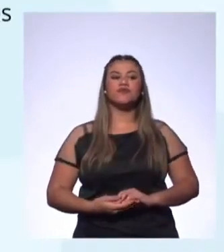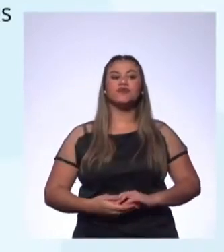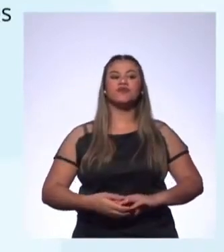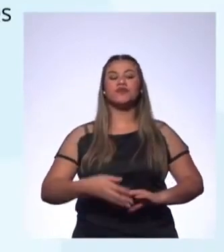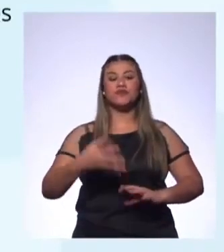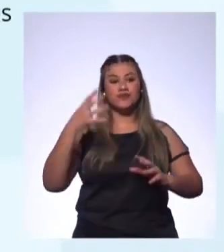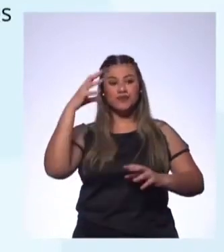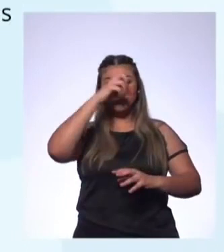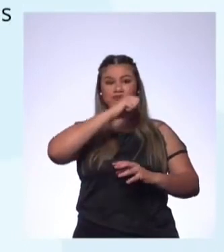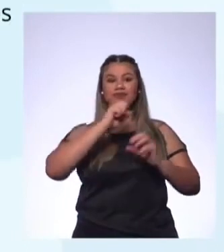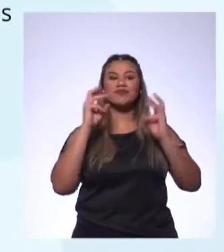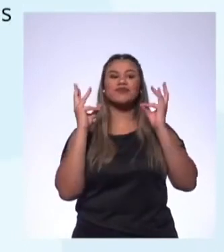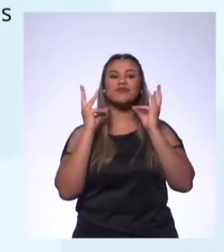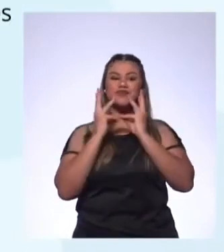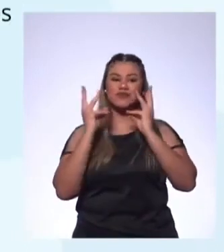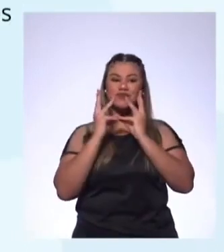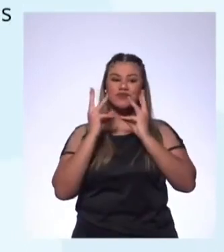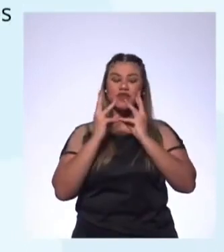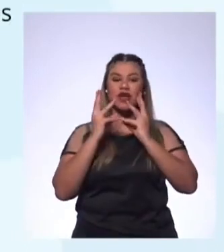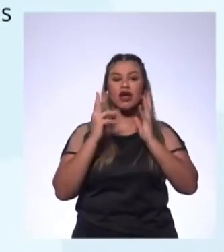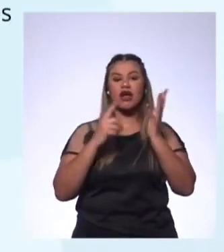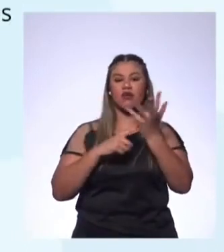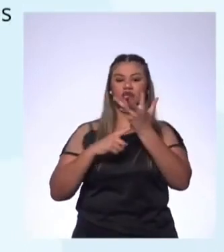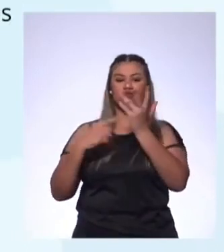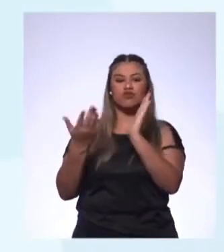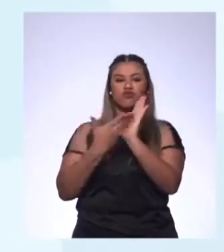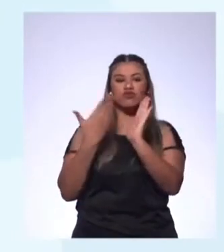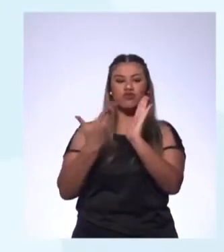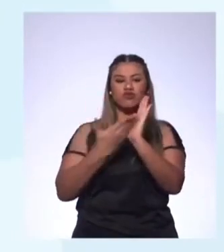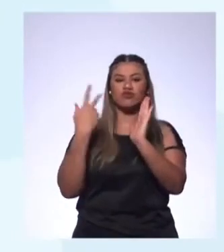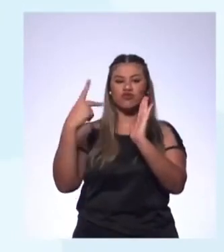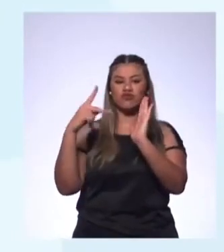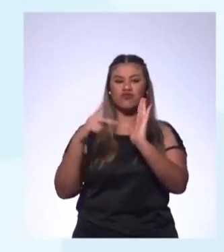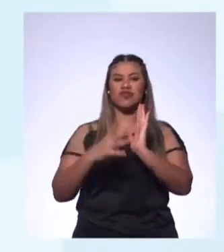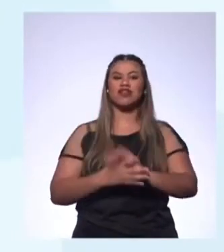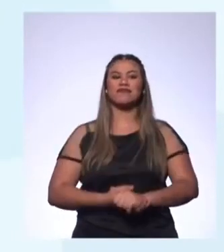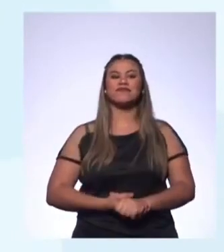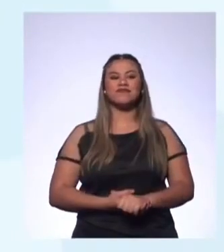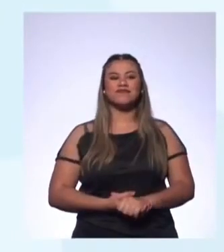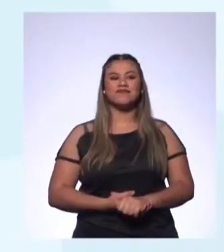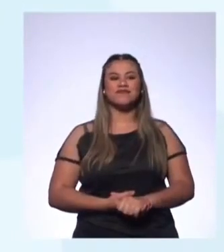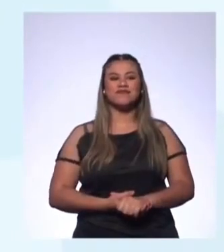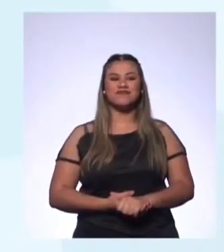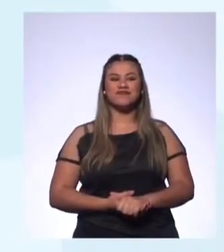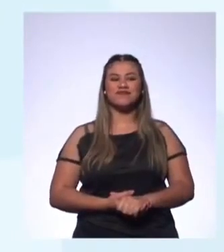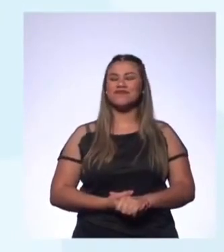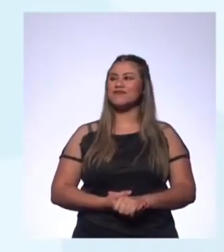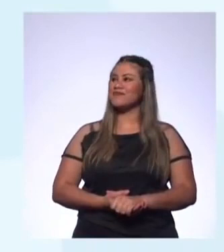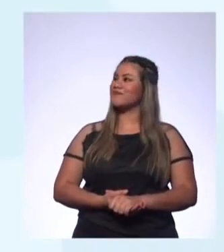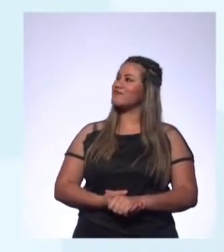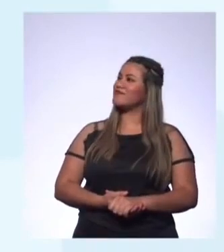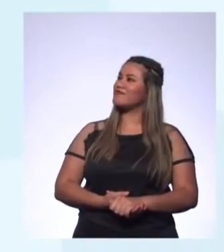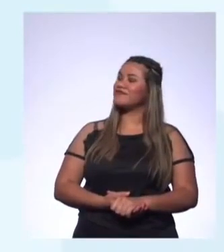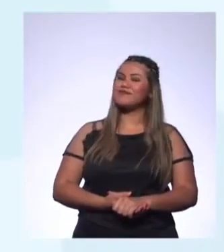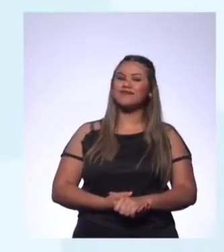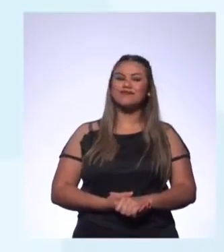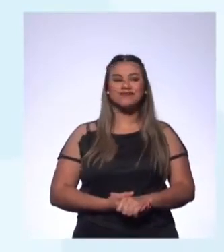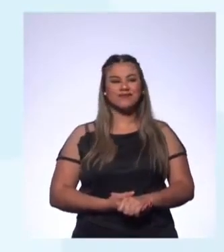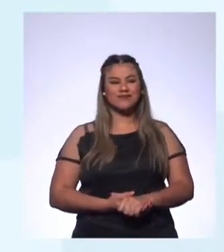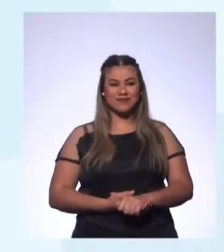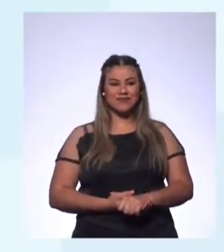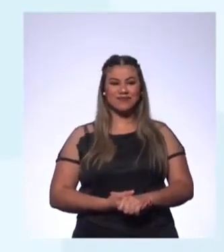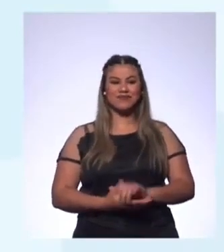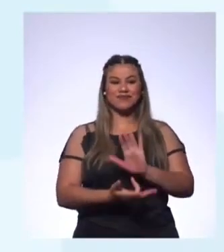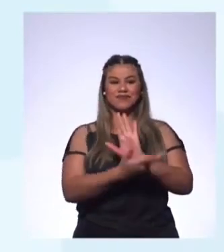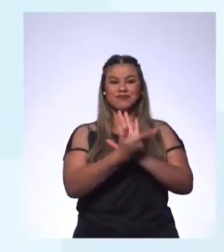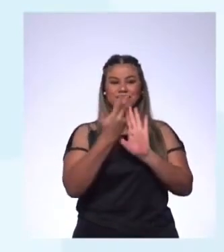Conhecemos Shakespeare e uma de suas grandes obras. Próximo slide. A gente tem uma referência aí, né?